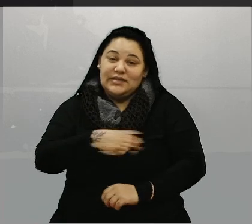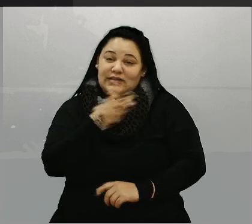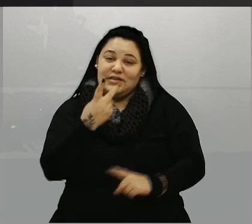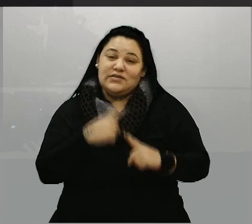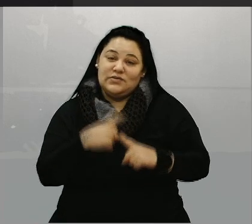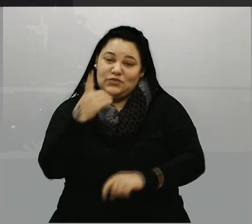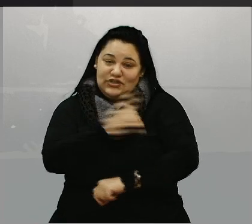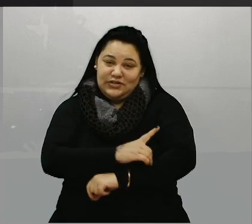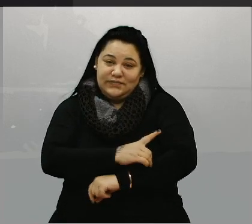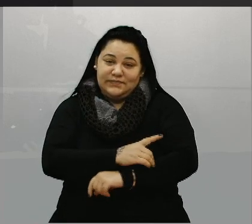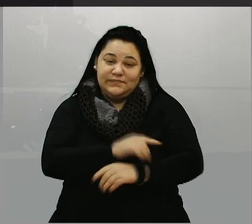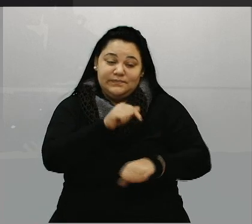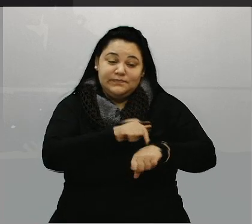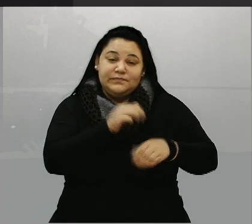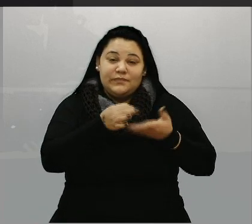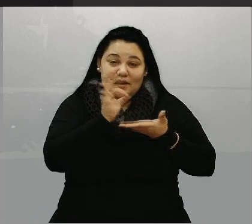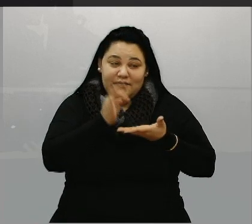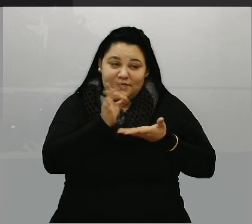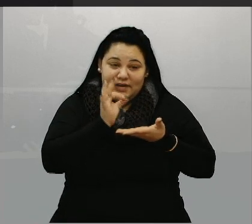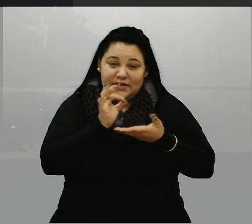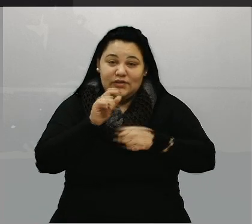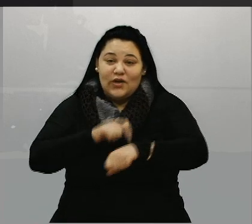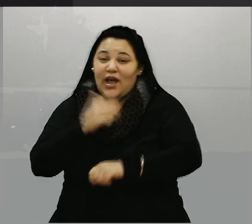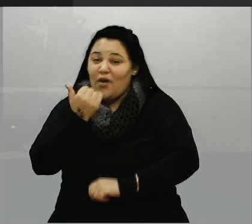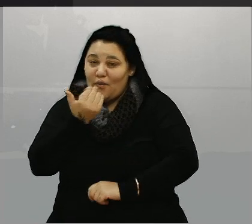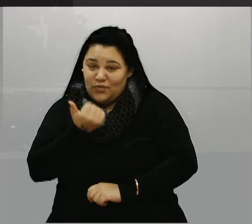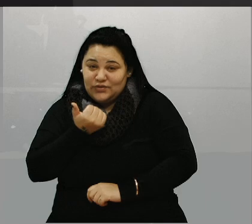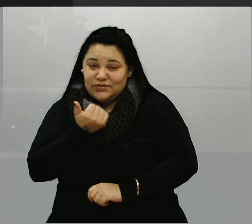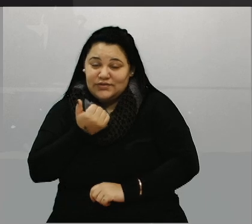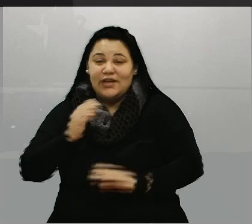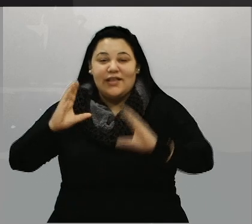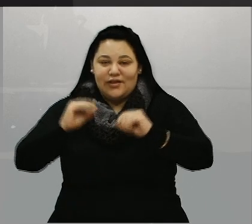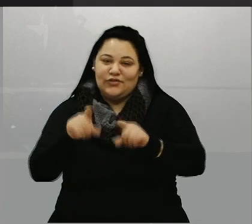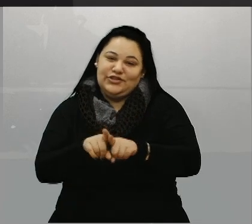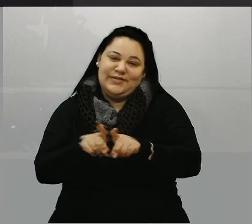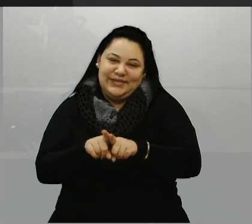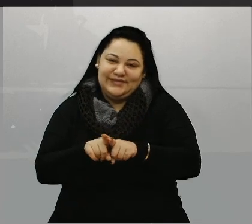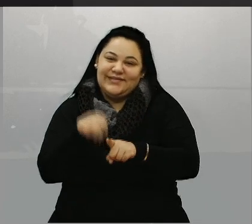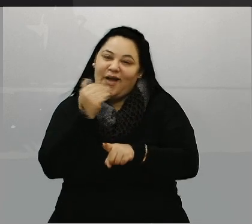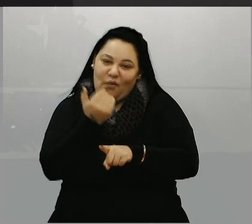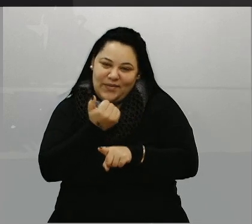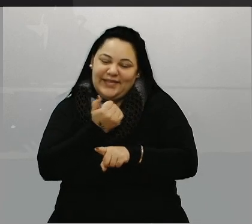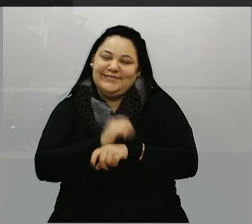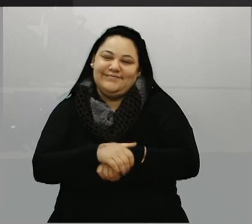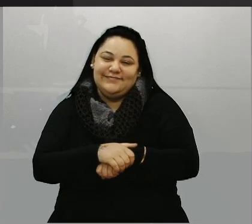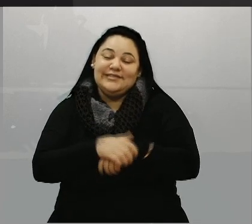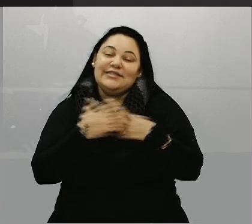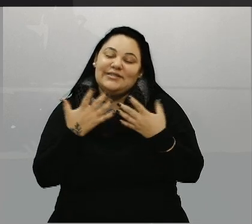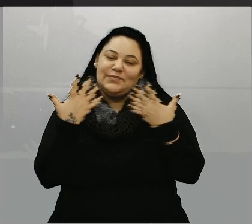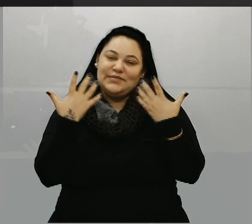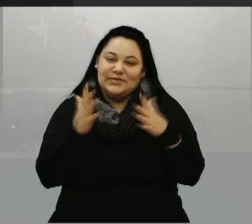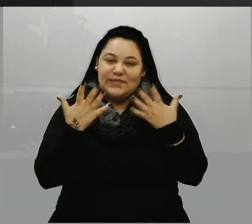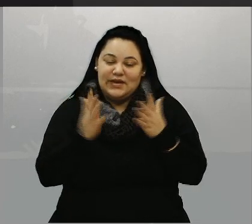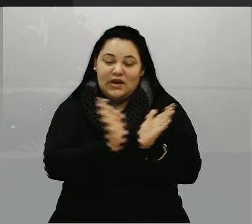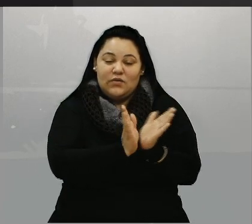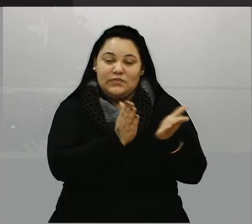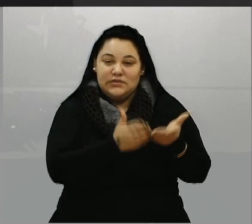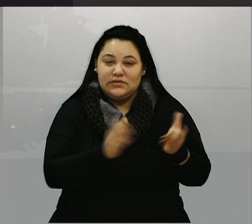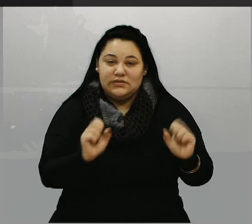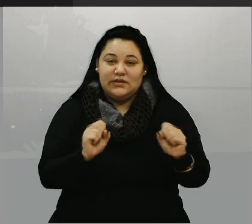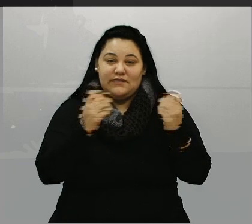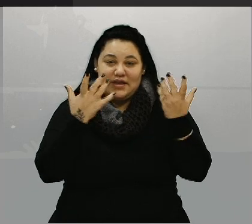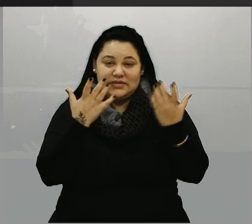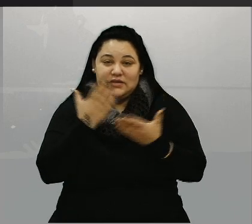Quando a gente toma café, quando a gente almoça e quando a gente janta. Então, meus parabéns à comissão da festa e a todos